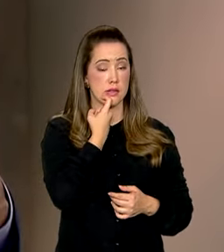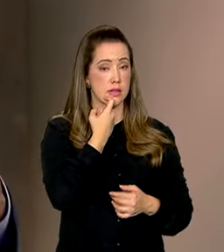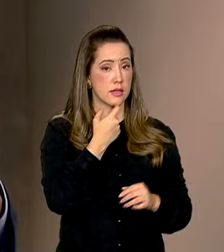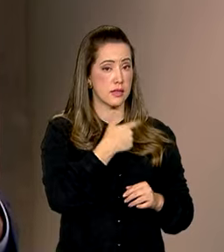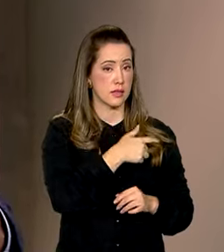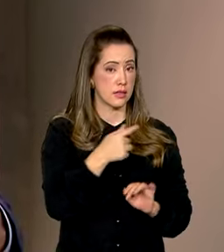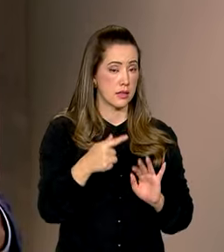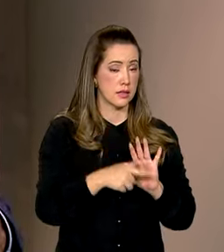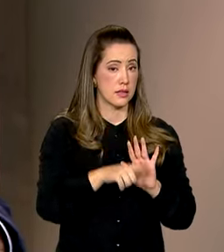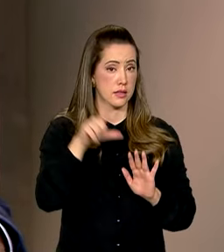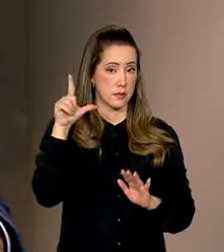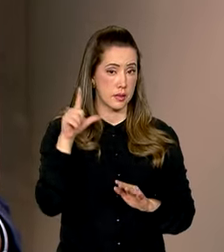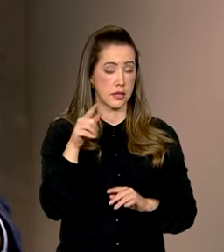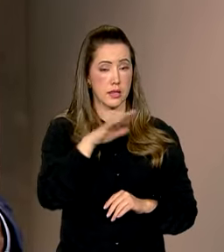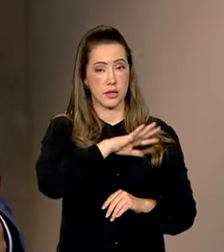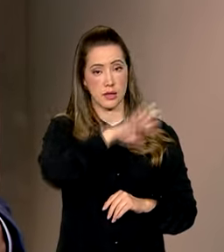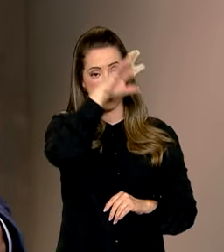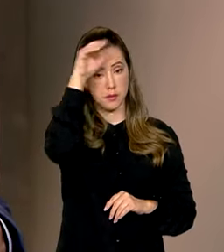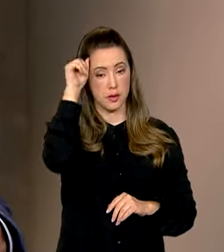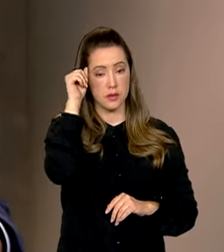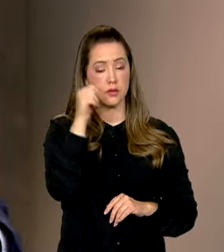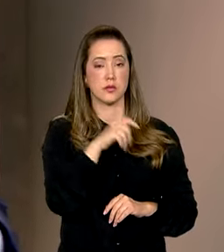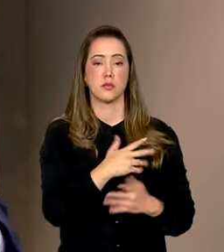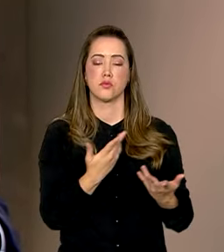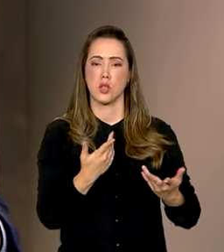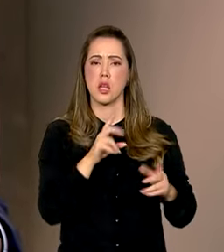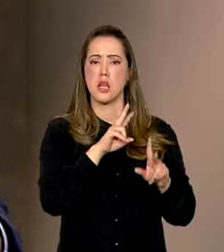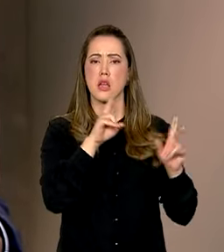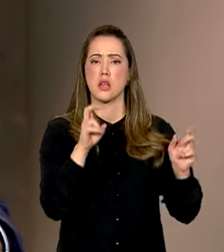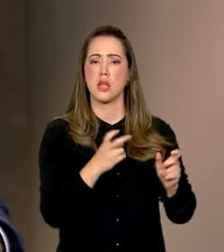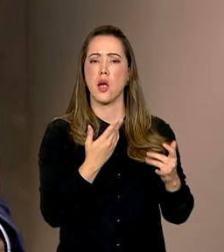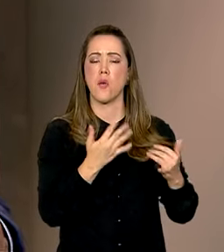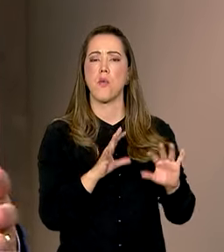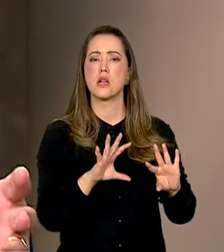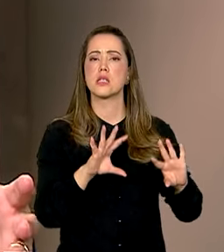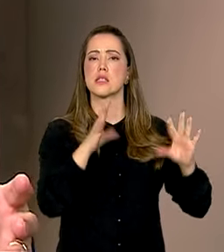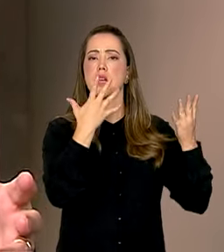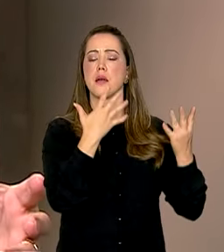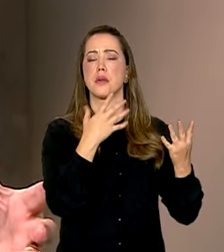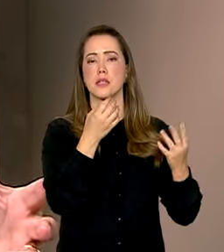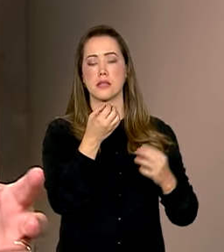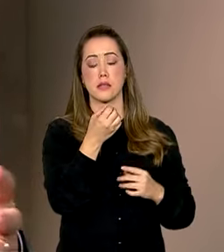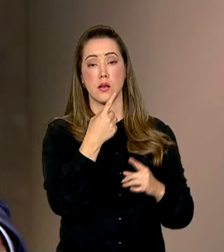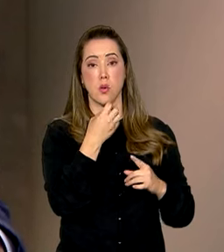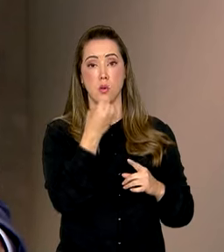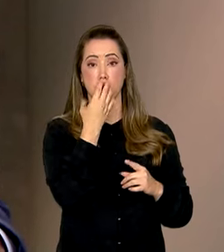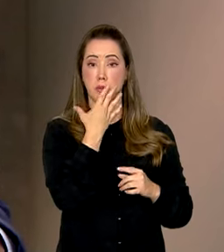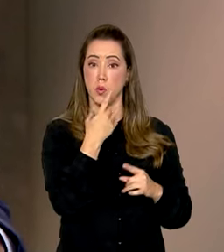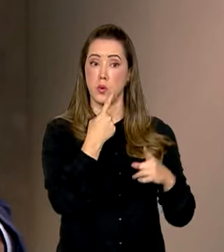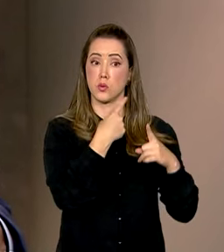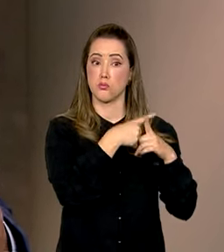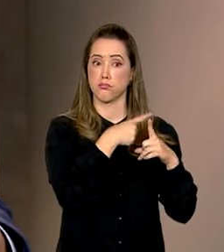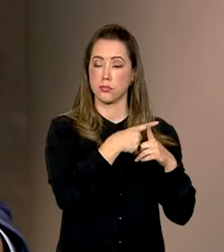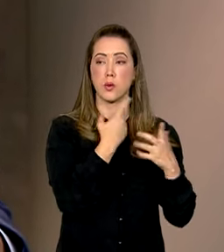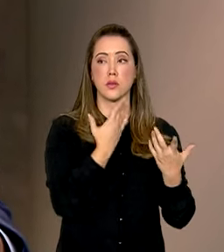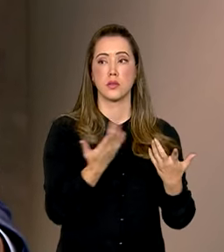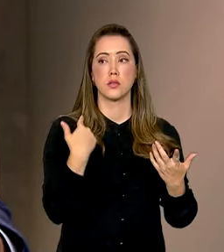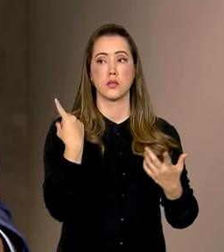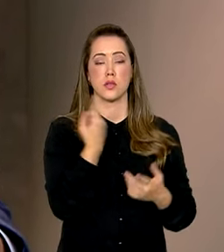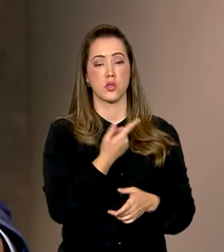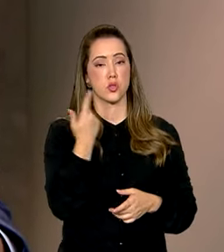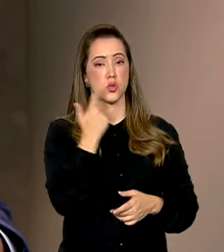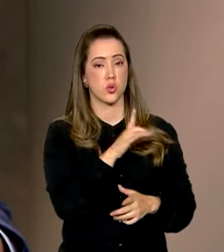passada, né, em Manaus, um hackathon do bem, onde nós conseguimos concentrar um grande número